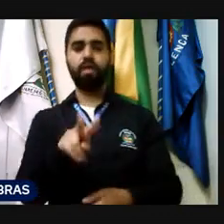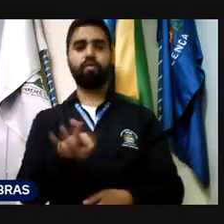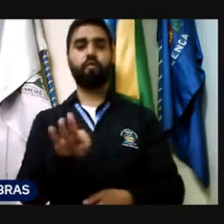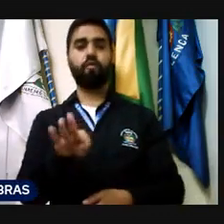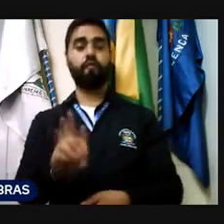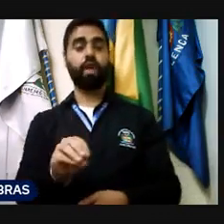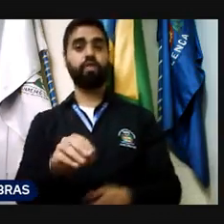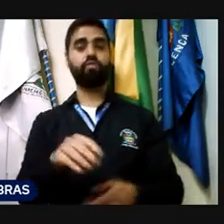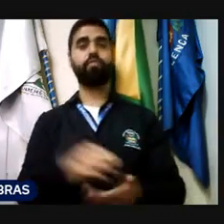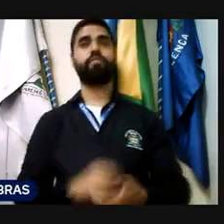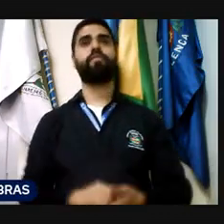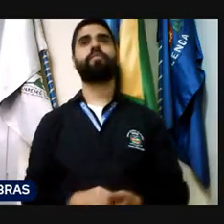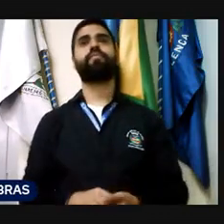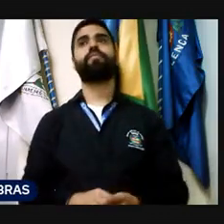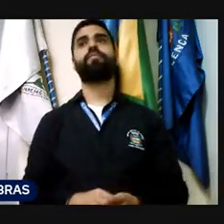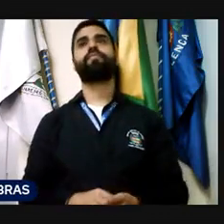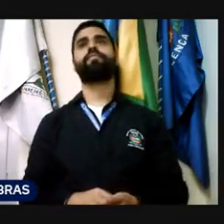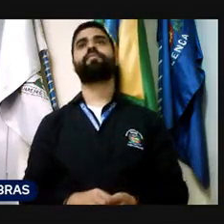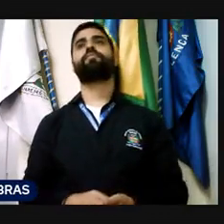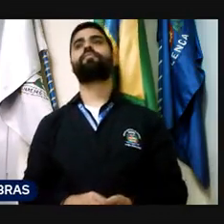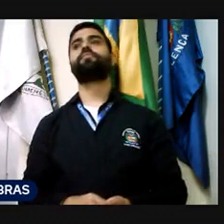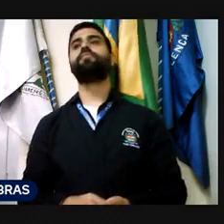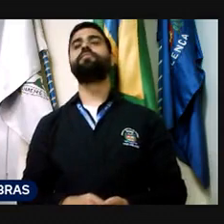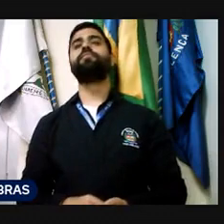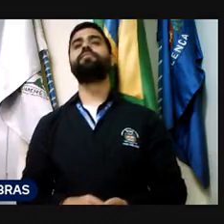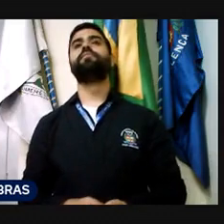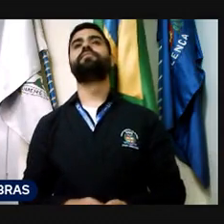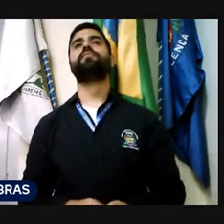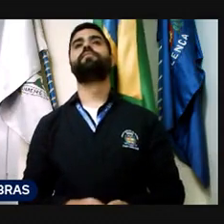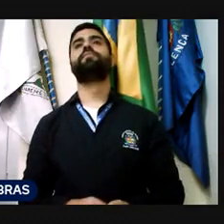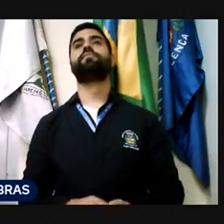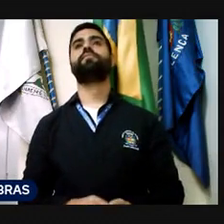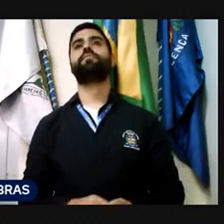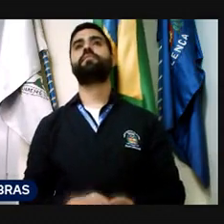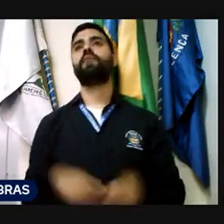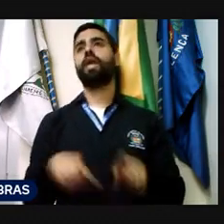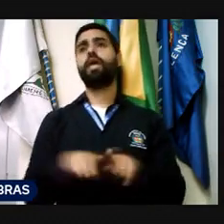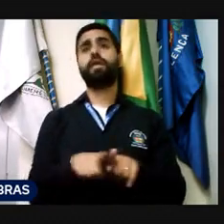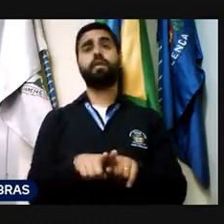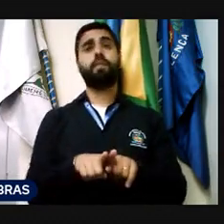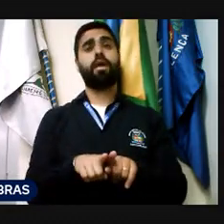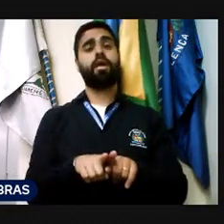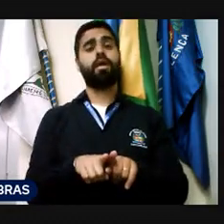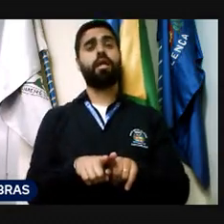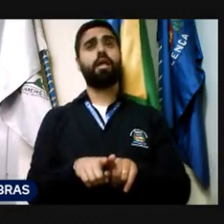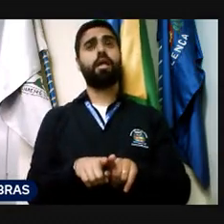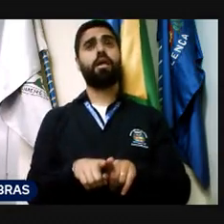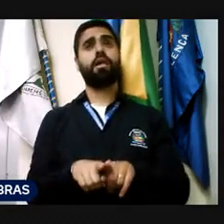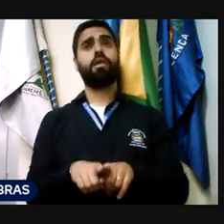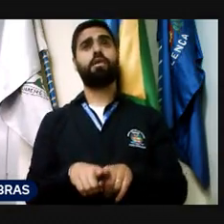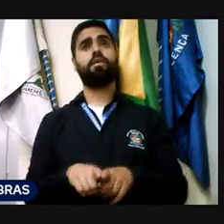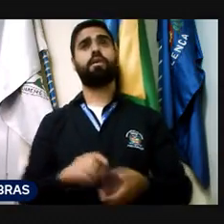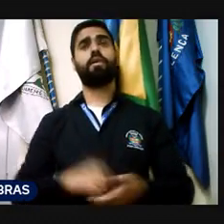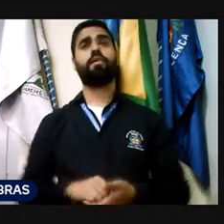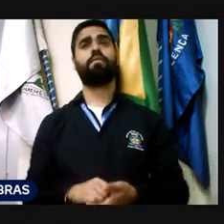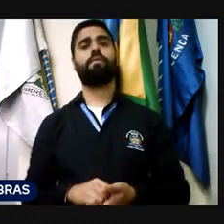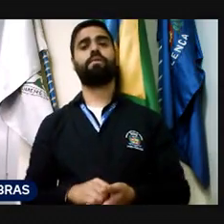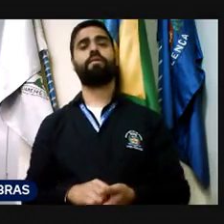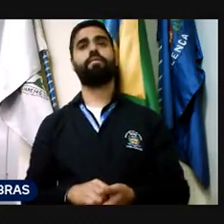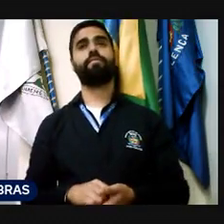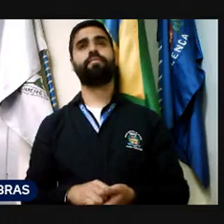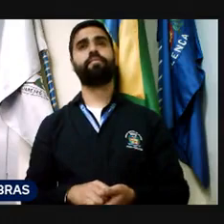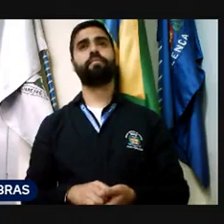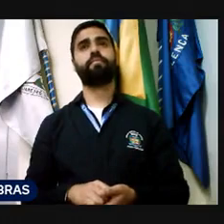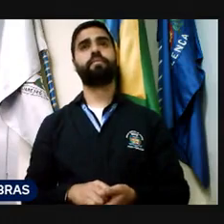e exaurir, até na última instância, a possibilidade de